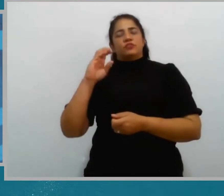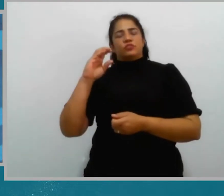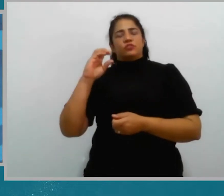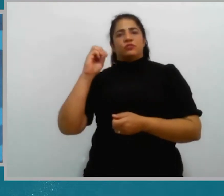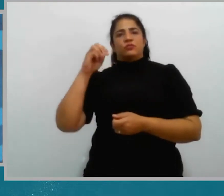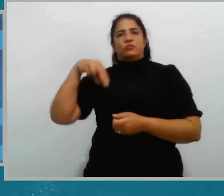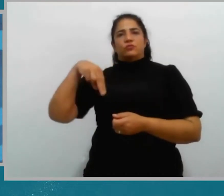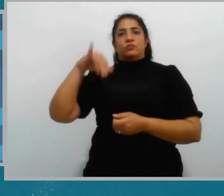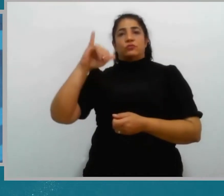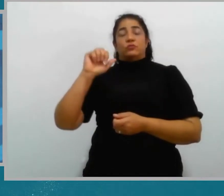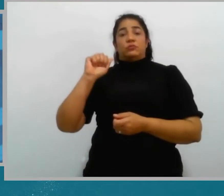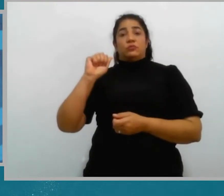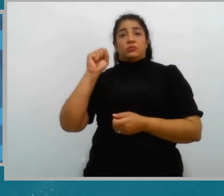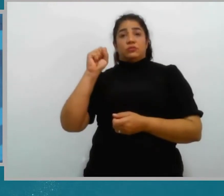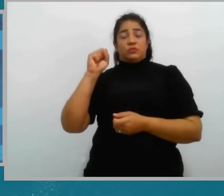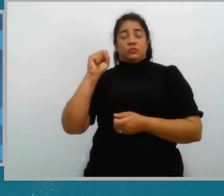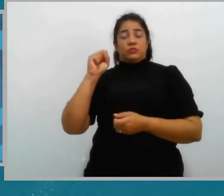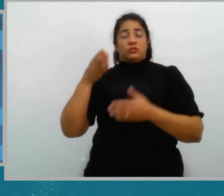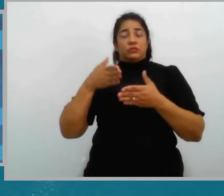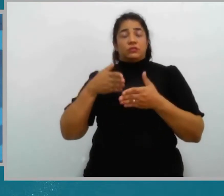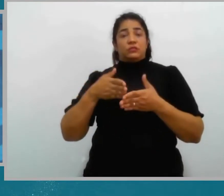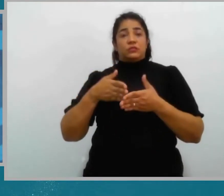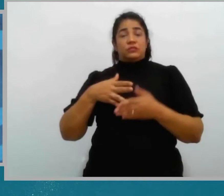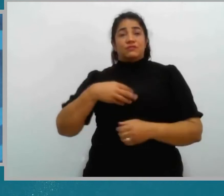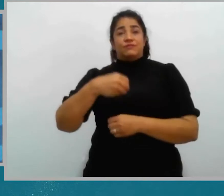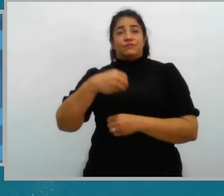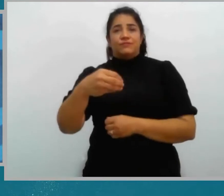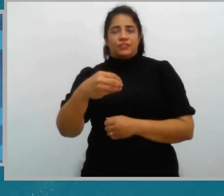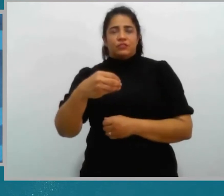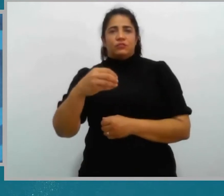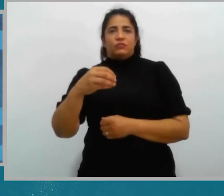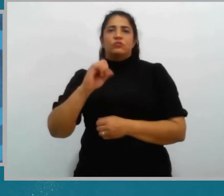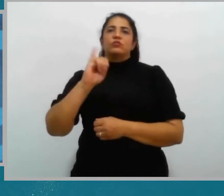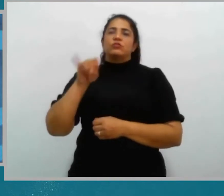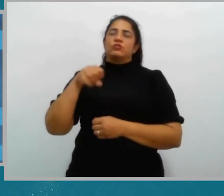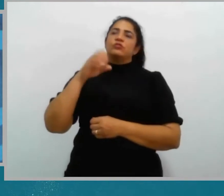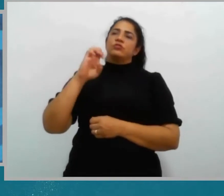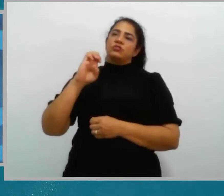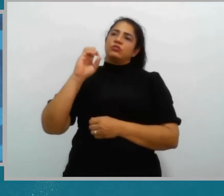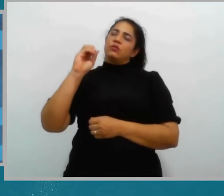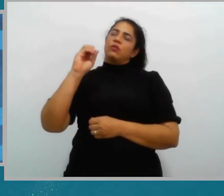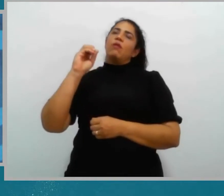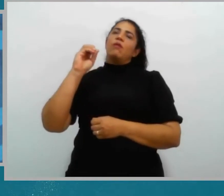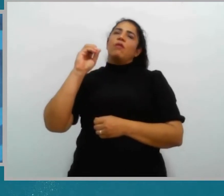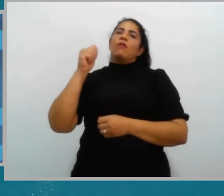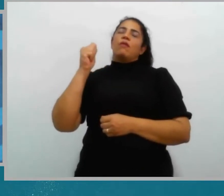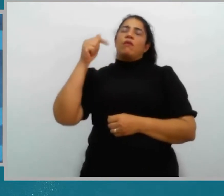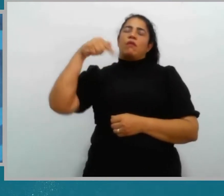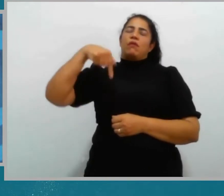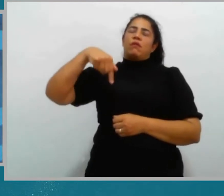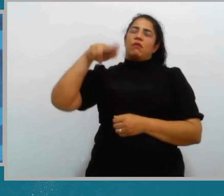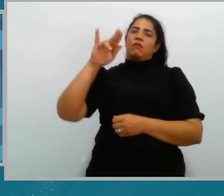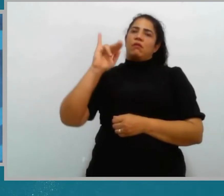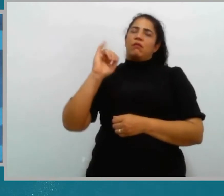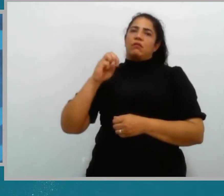Só que em 2 Crônicas 36, dá uma olhada, 2 Crônicas 36,